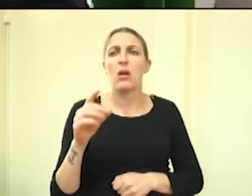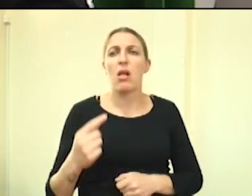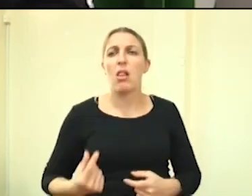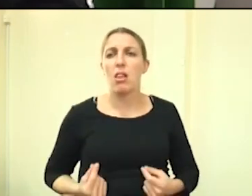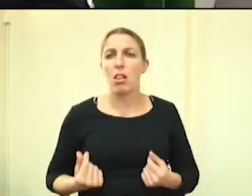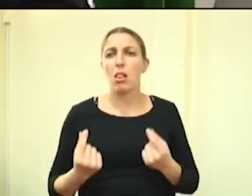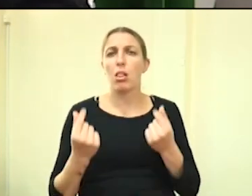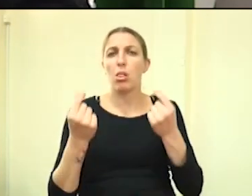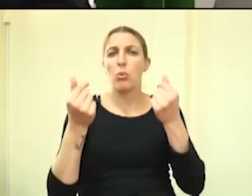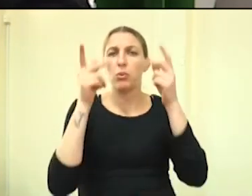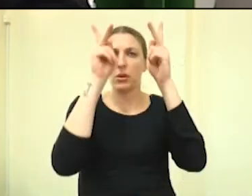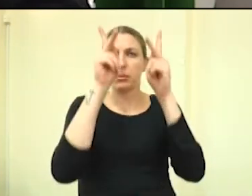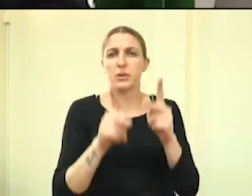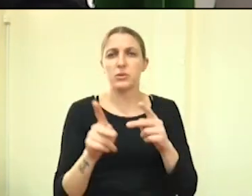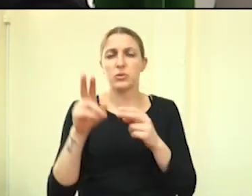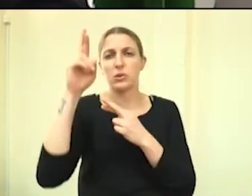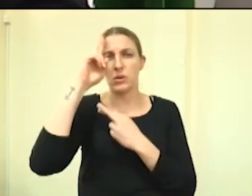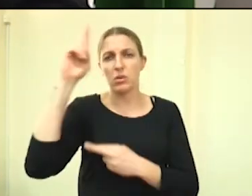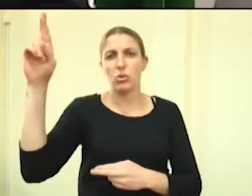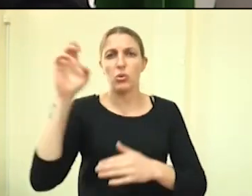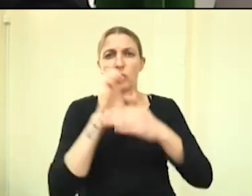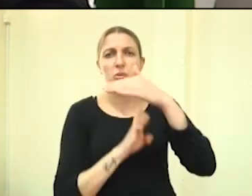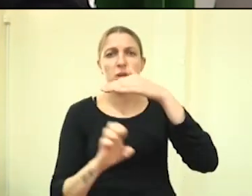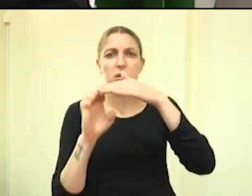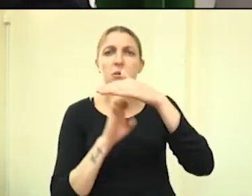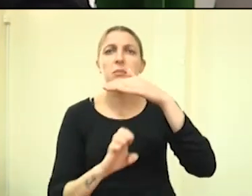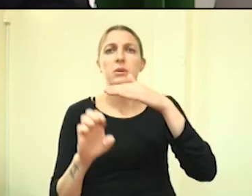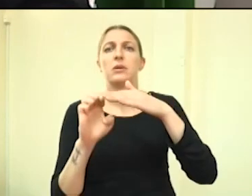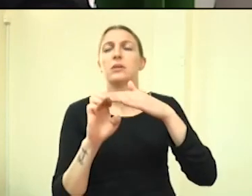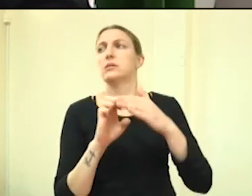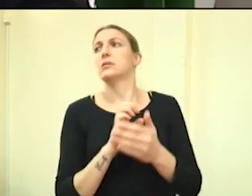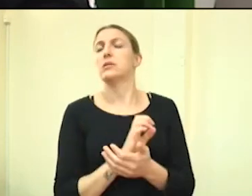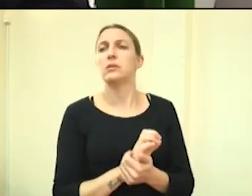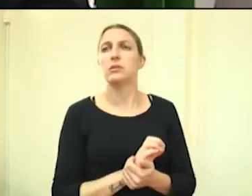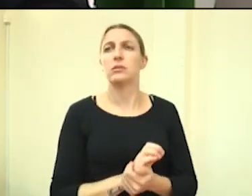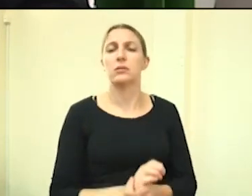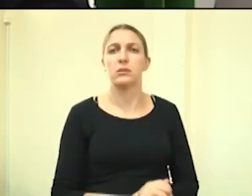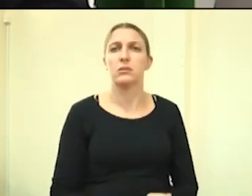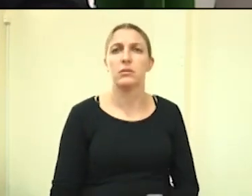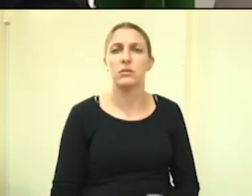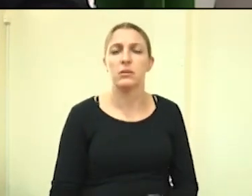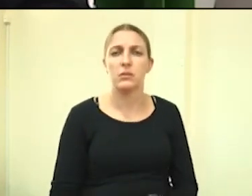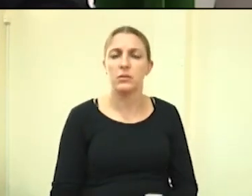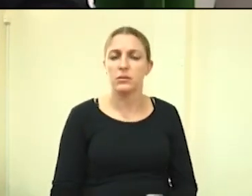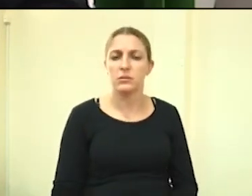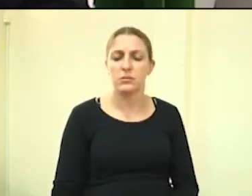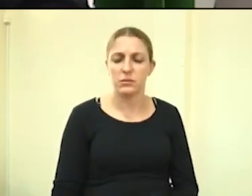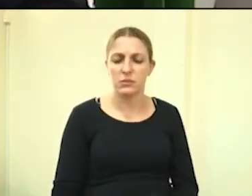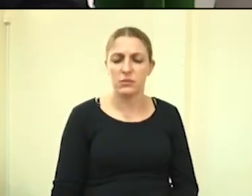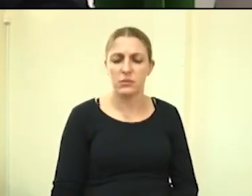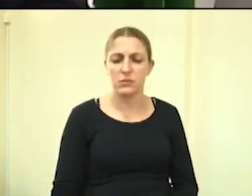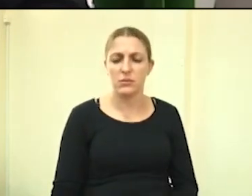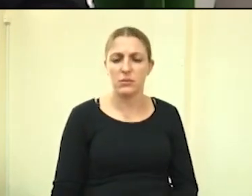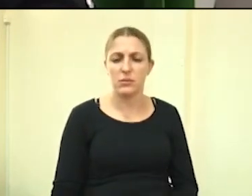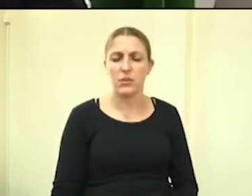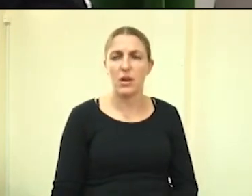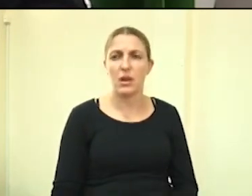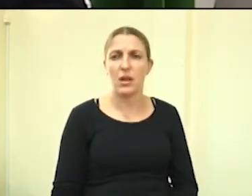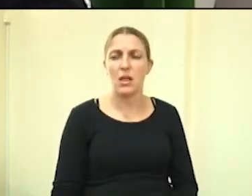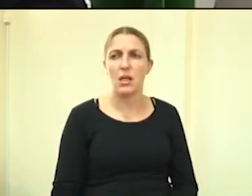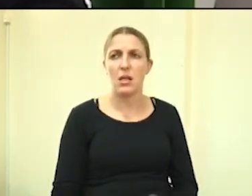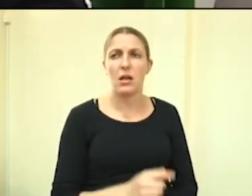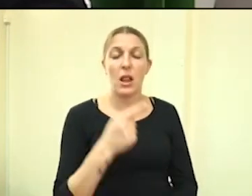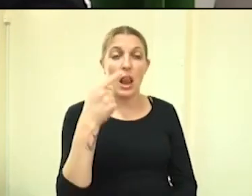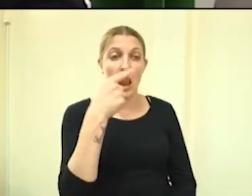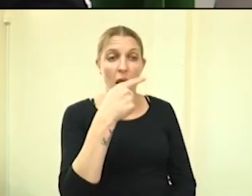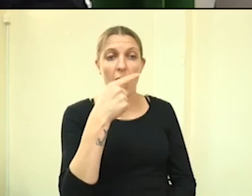vai ser o melhor loteamento feito com um pave. É tudo com pave, não é, ela não